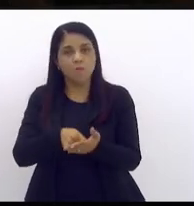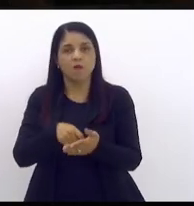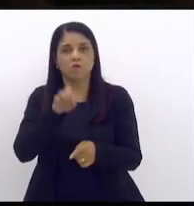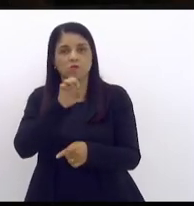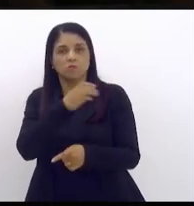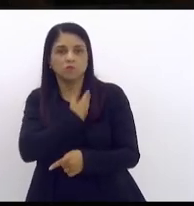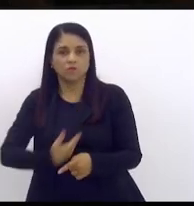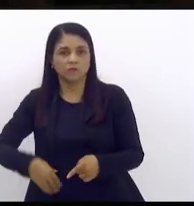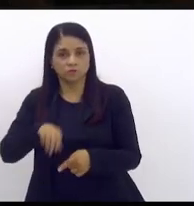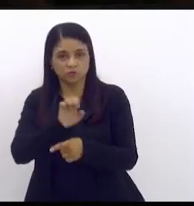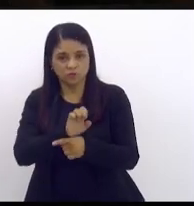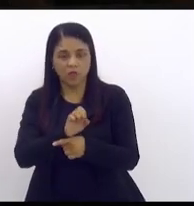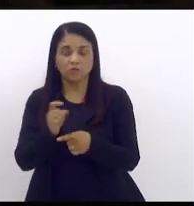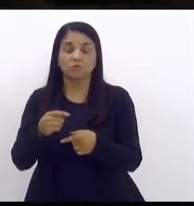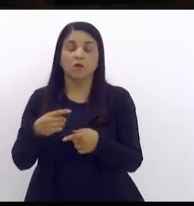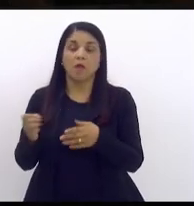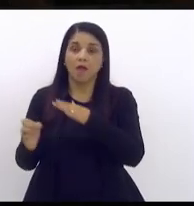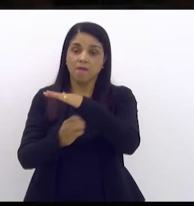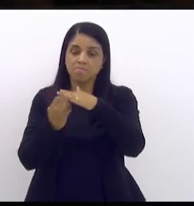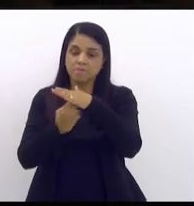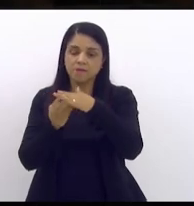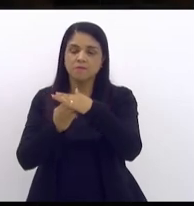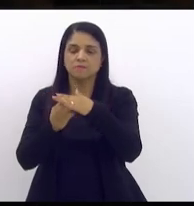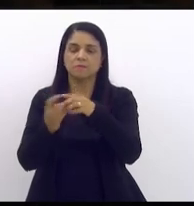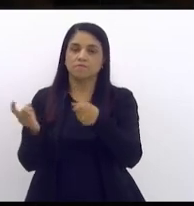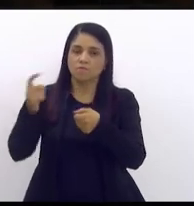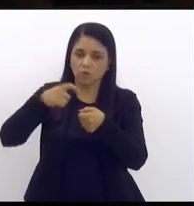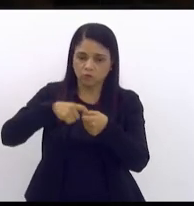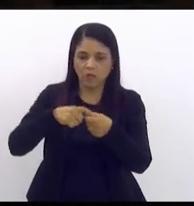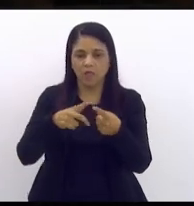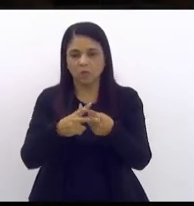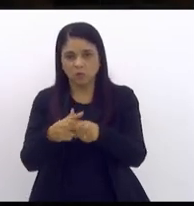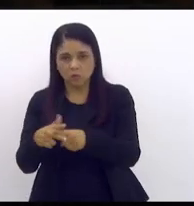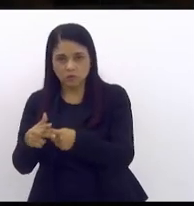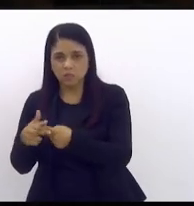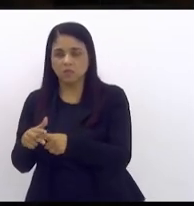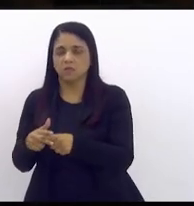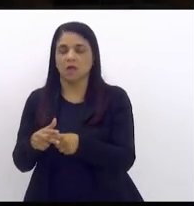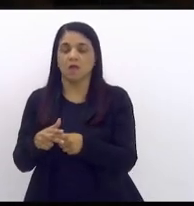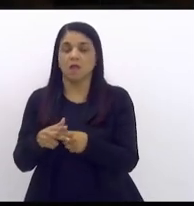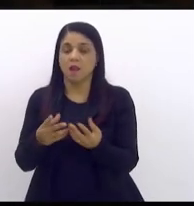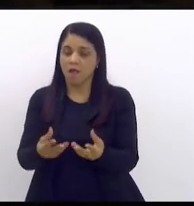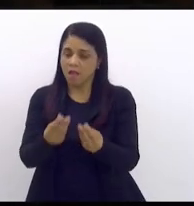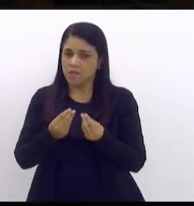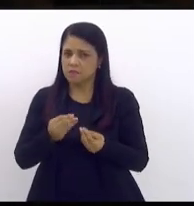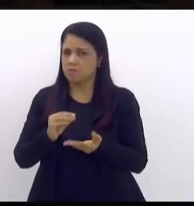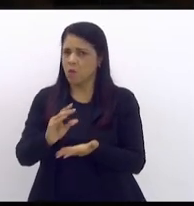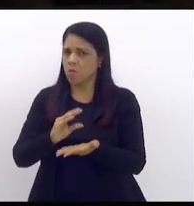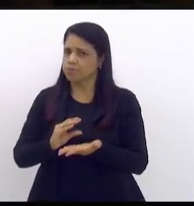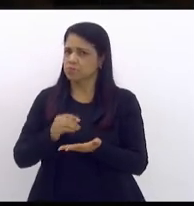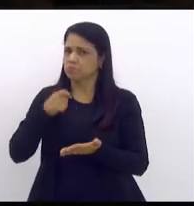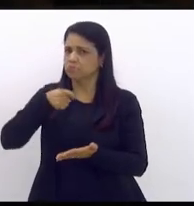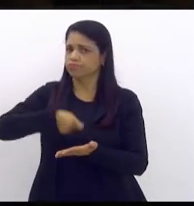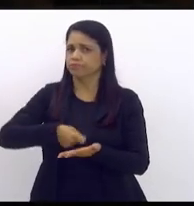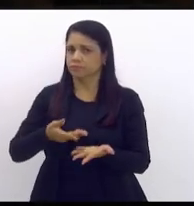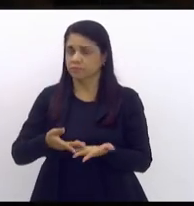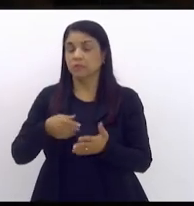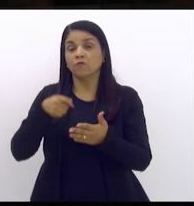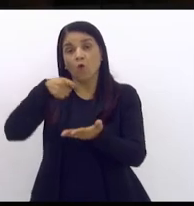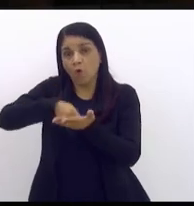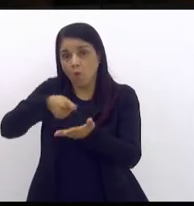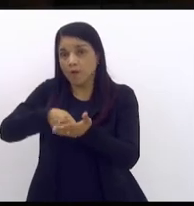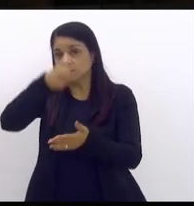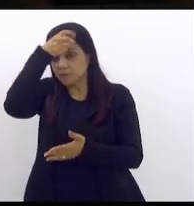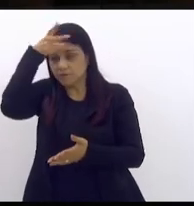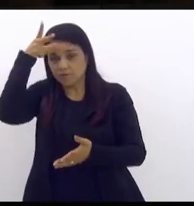obrigue a empresa a retornar e não dê o processo como encerrado, para fazer as melhorias que ela recebeu para fazer. E vou cobrar também da prefeitura